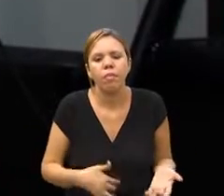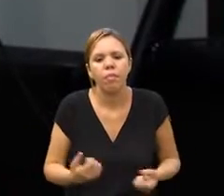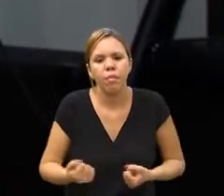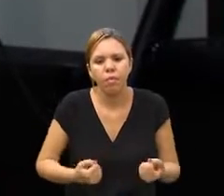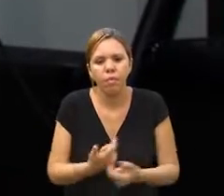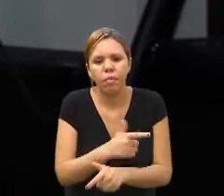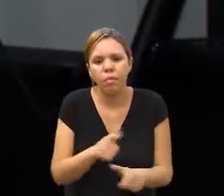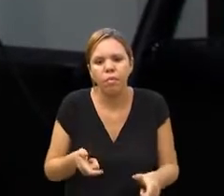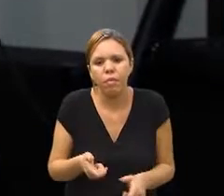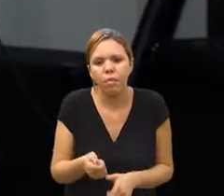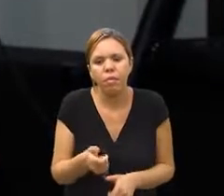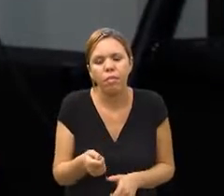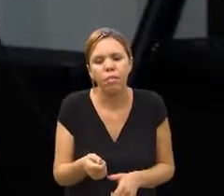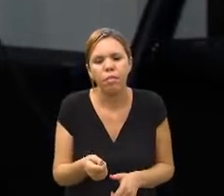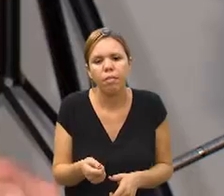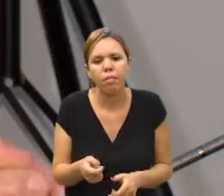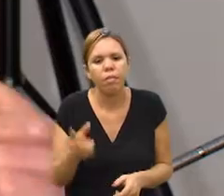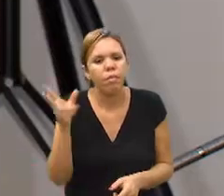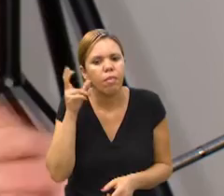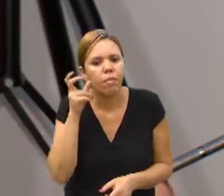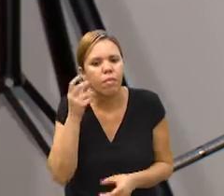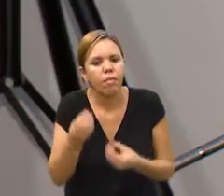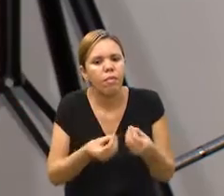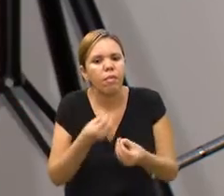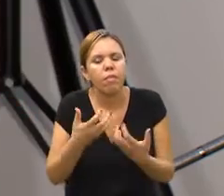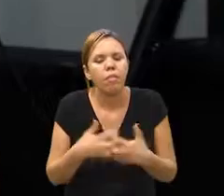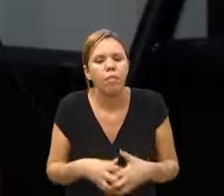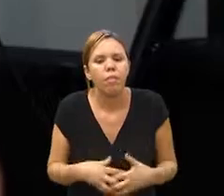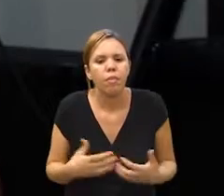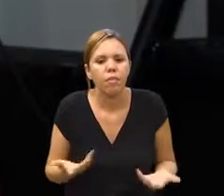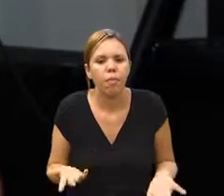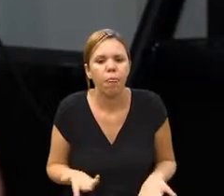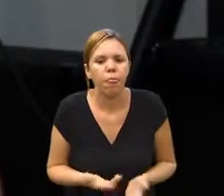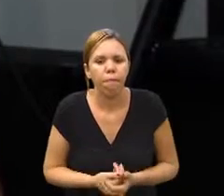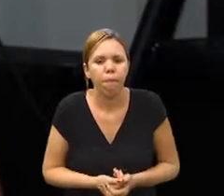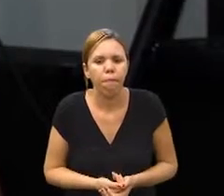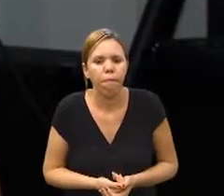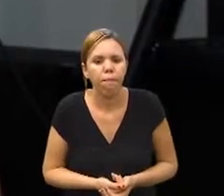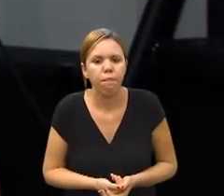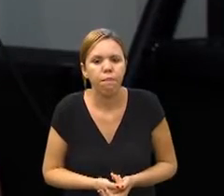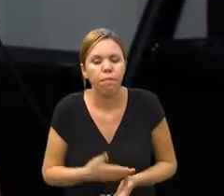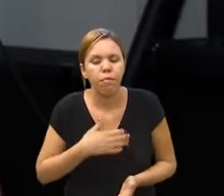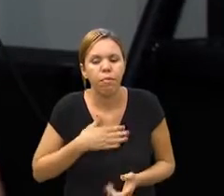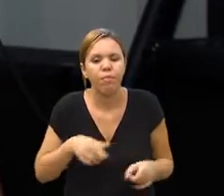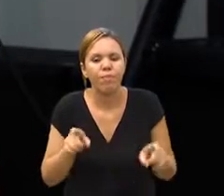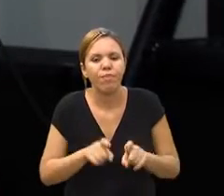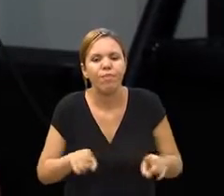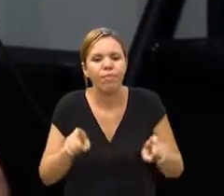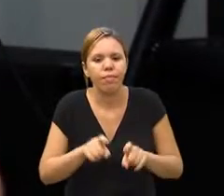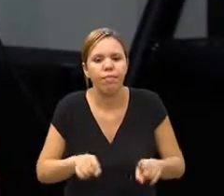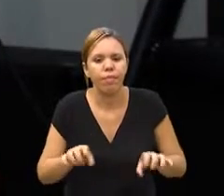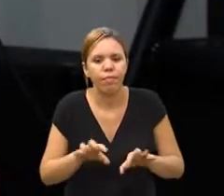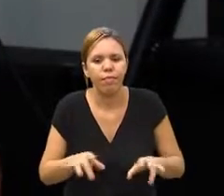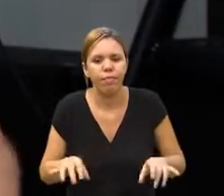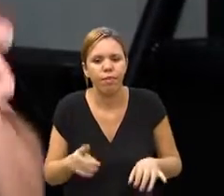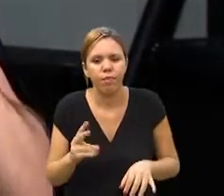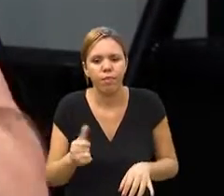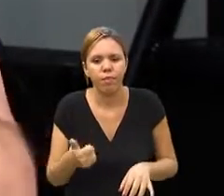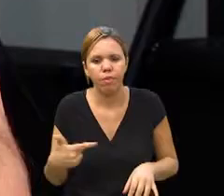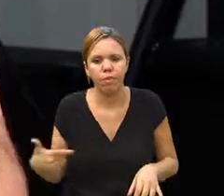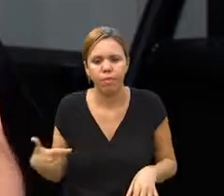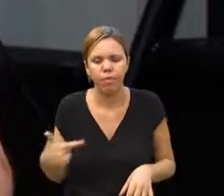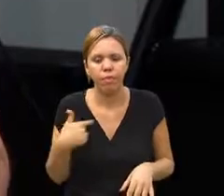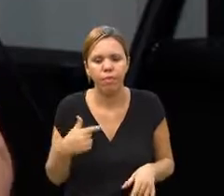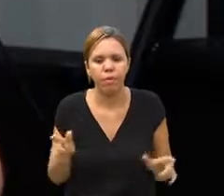não tem aparelho para reproduzir um CD para eu ouvir como ficou o meu CD. No meu computador, que é um computador de 2012, é